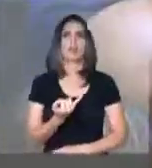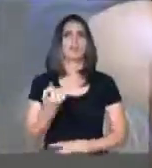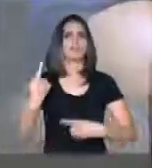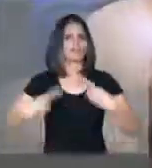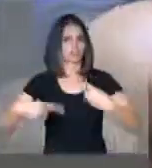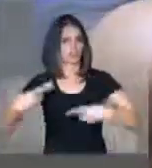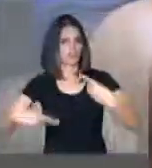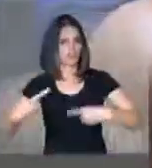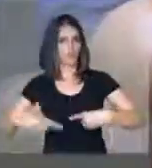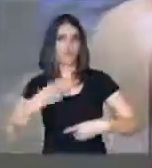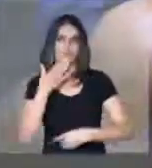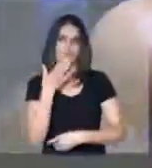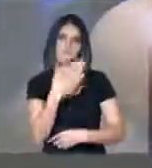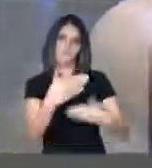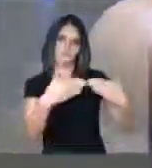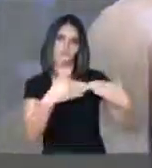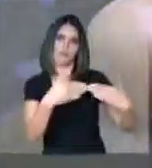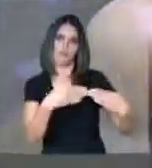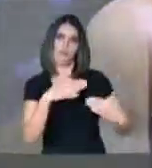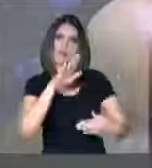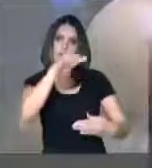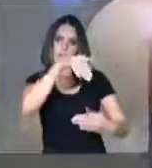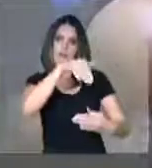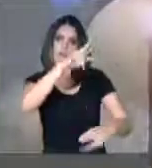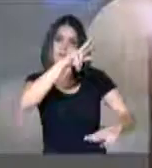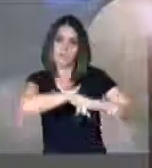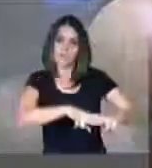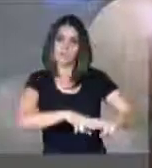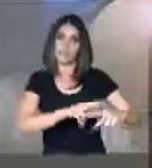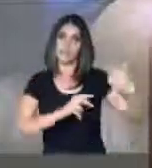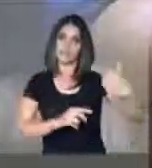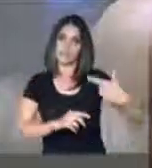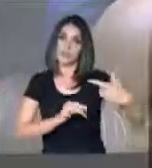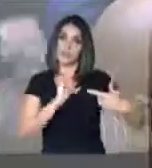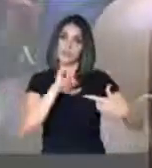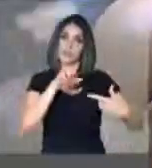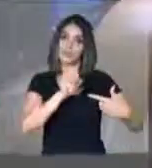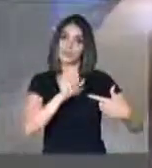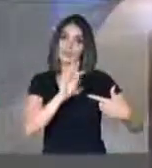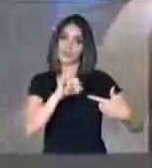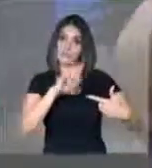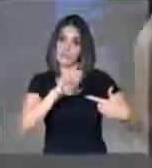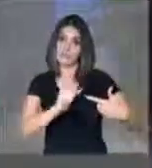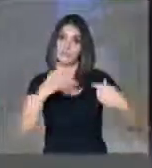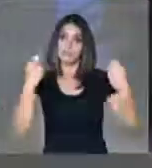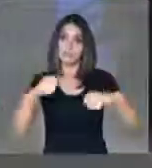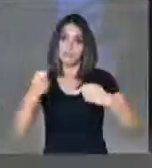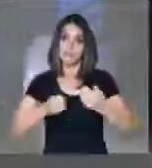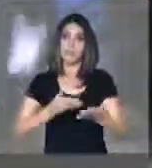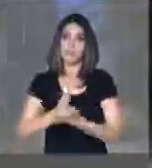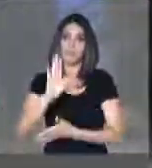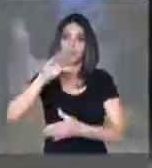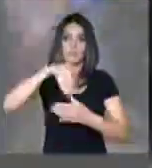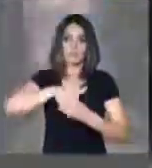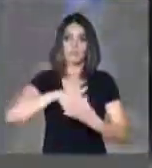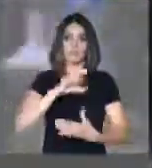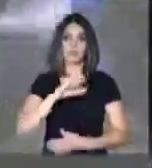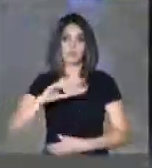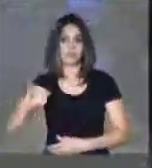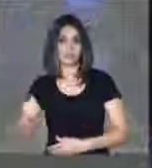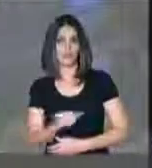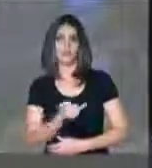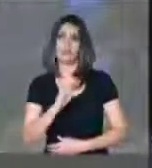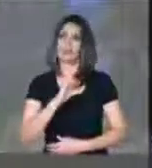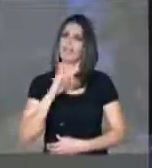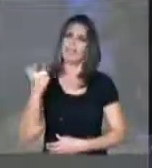favor da PEC da prisão em segunda instância. É importante que ela seja aprovada dentro da CCJ. Está